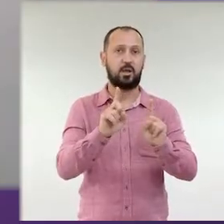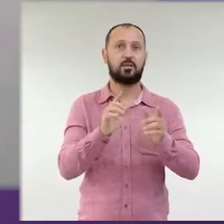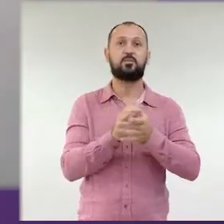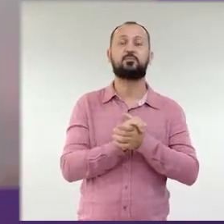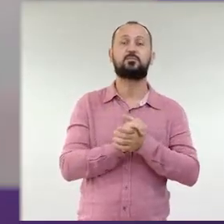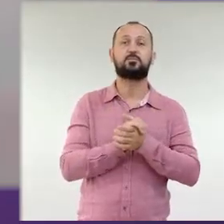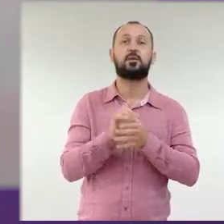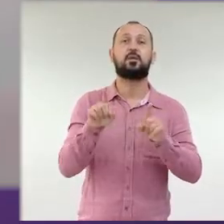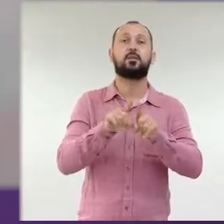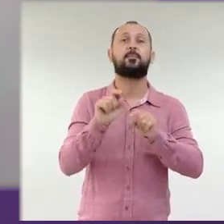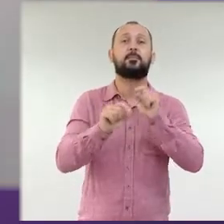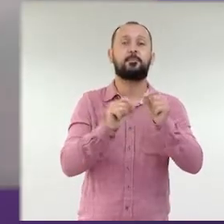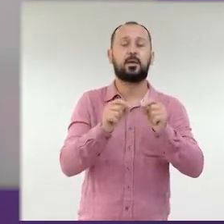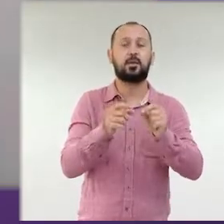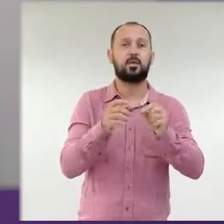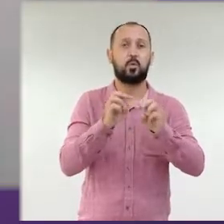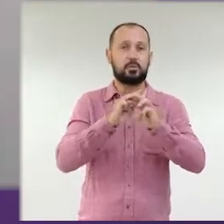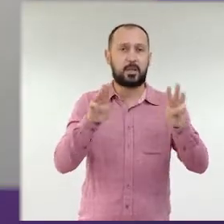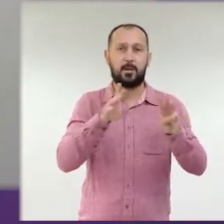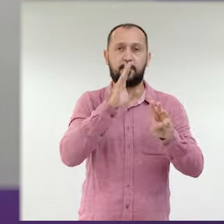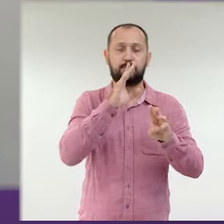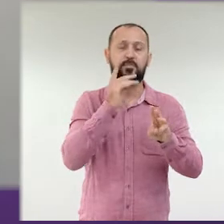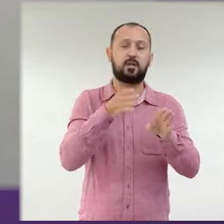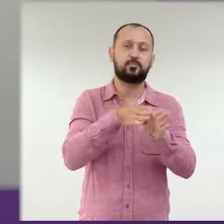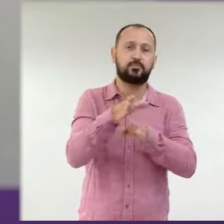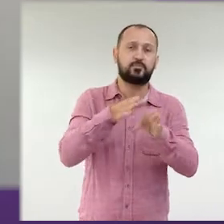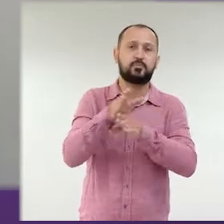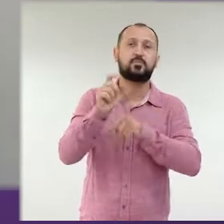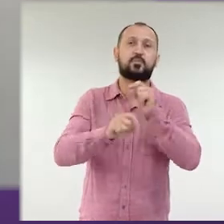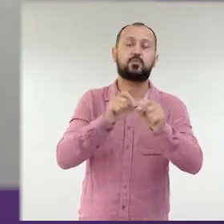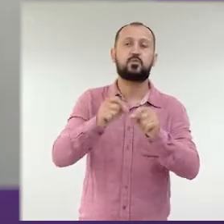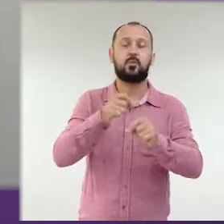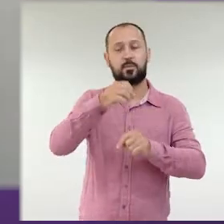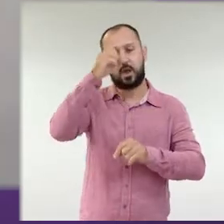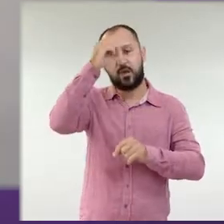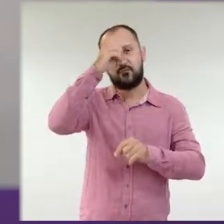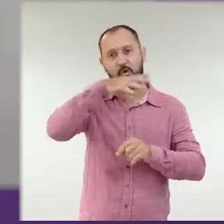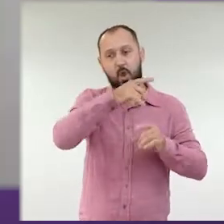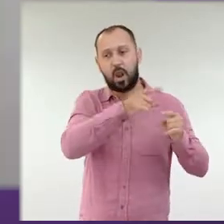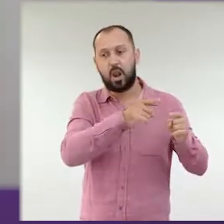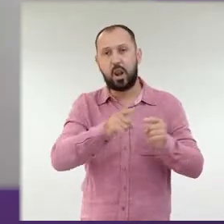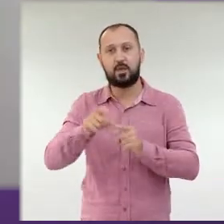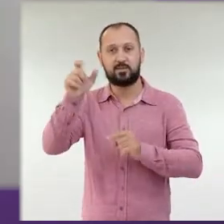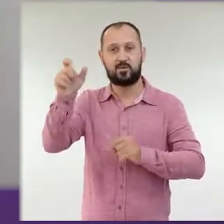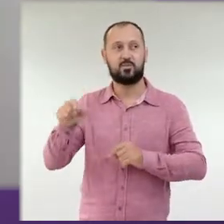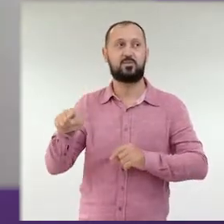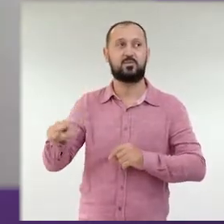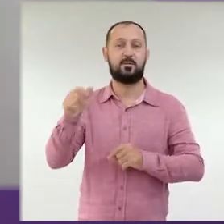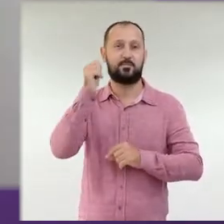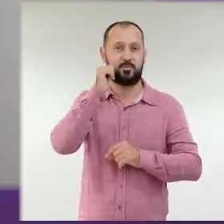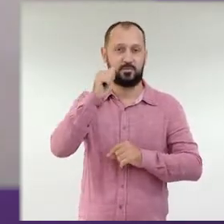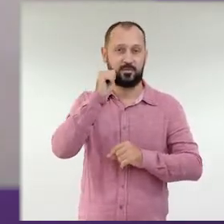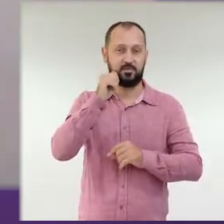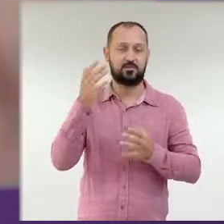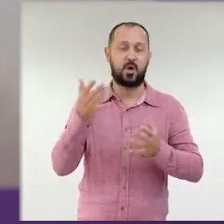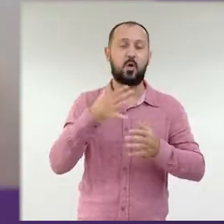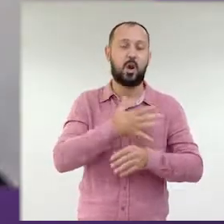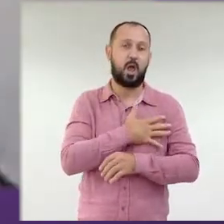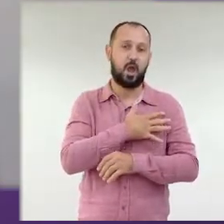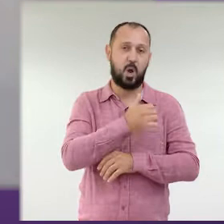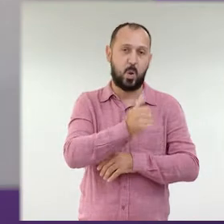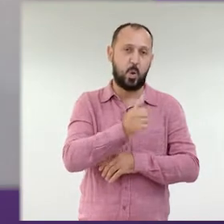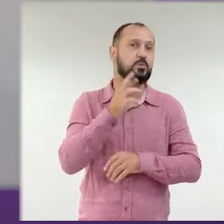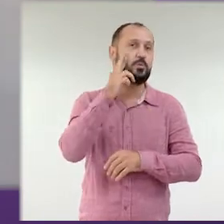nãosecale.ms.gov.br e o site traz aí várias informações e orientações sobre violência contra a mulher. A campanha Agosto Lilás veio